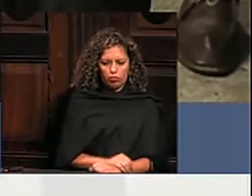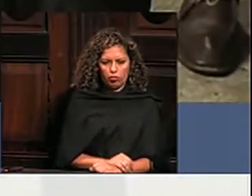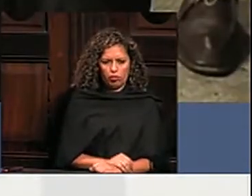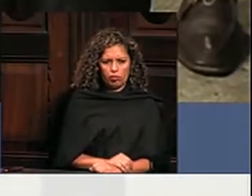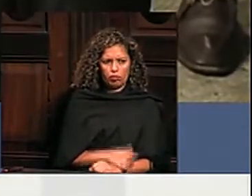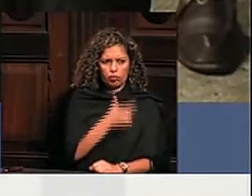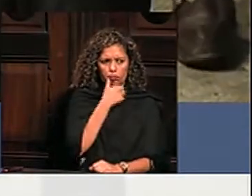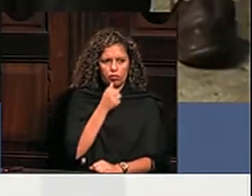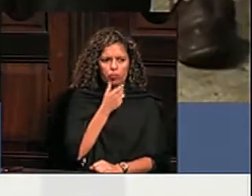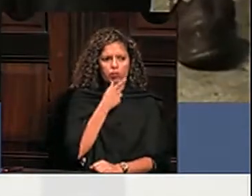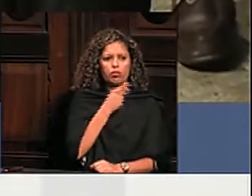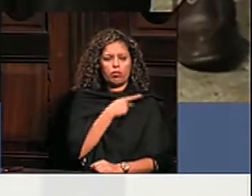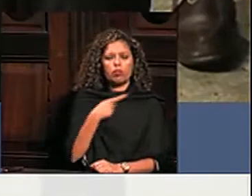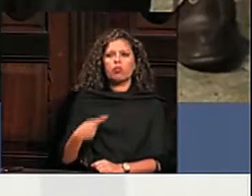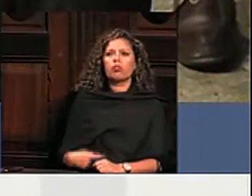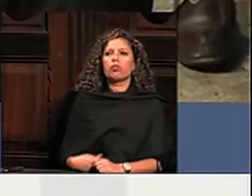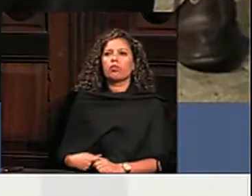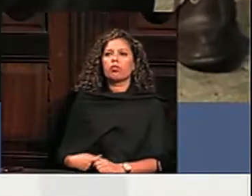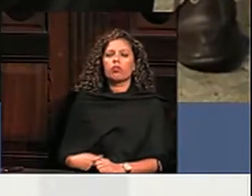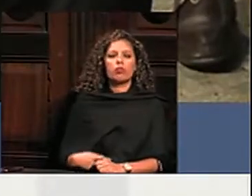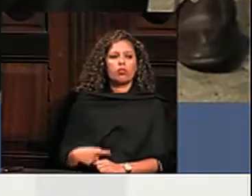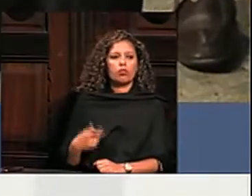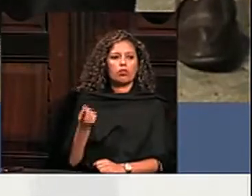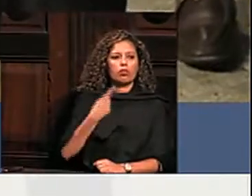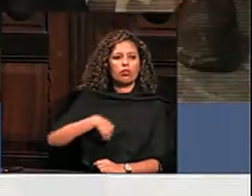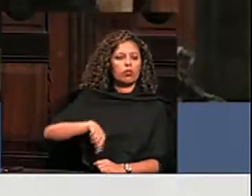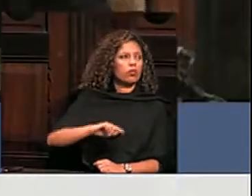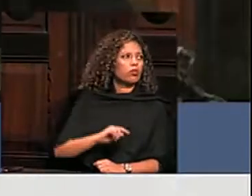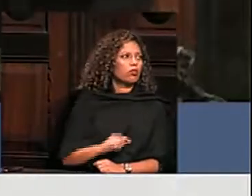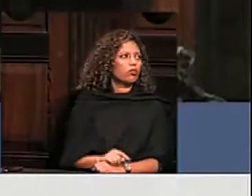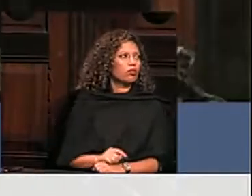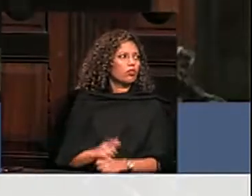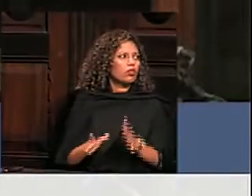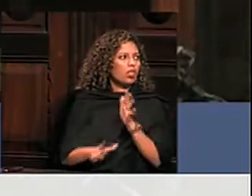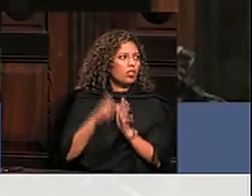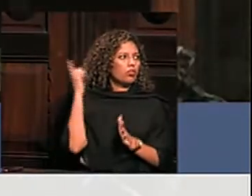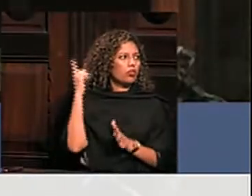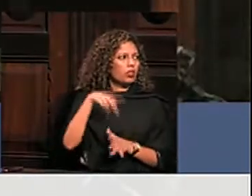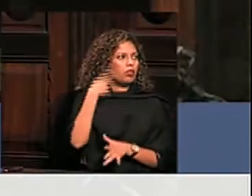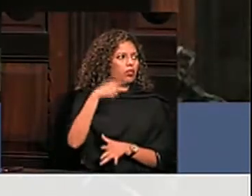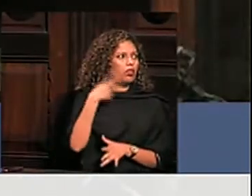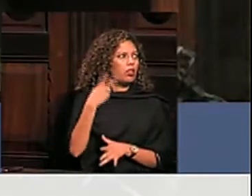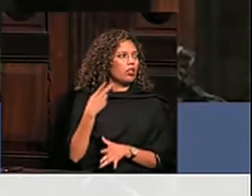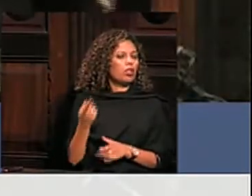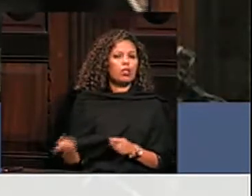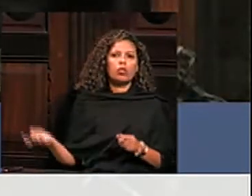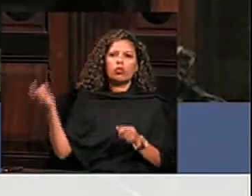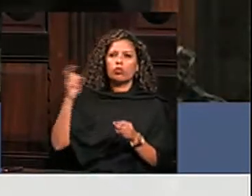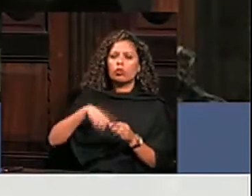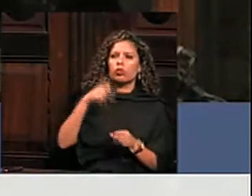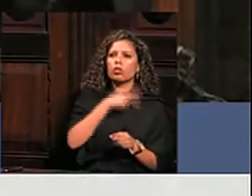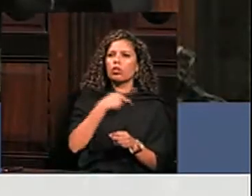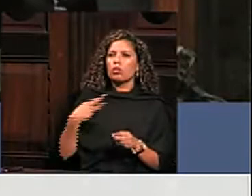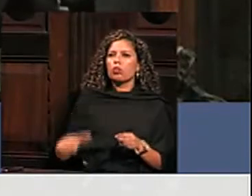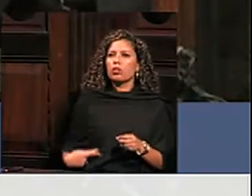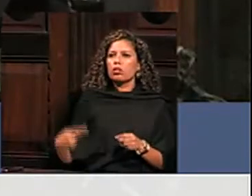Senhor presidente, nós, a bancada do... Antes, deputado Geraldo Moreira, estou devolvendo a presidência ao deputado